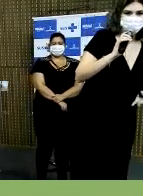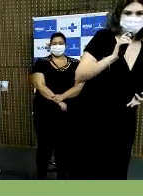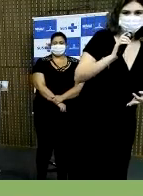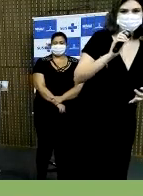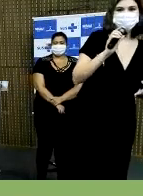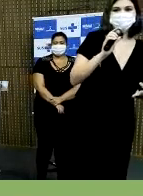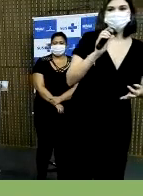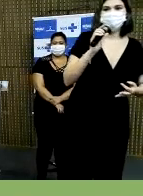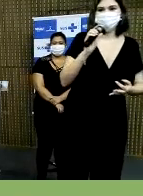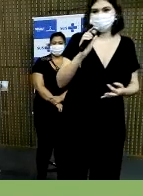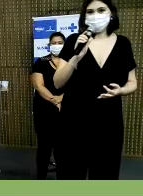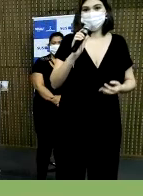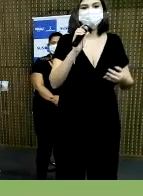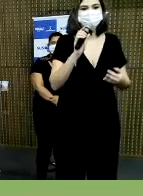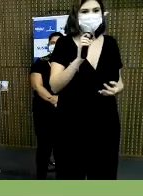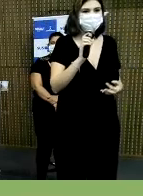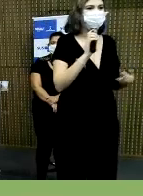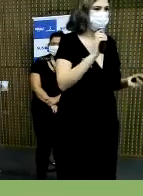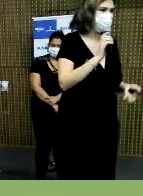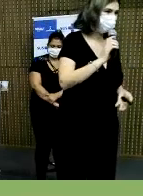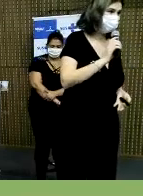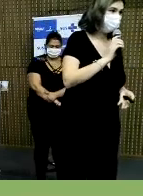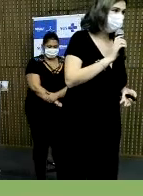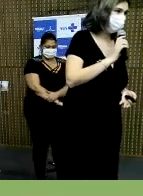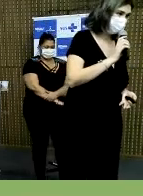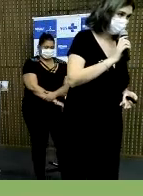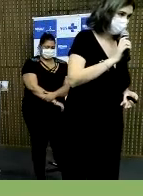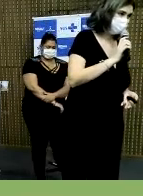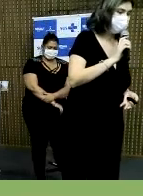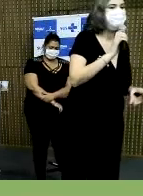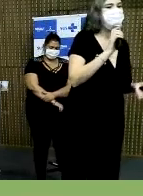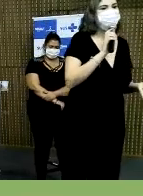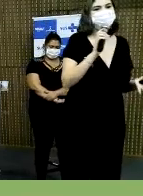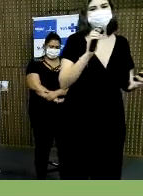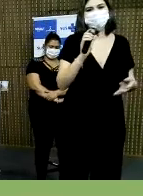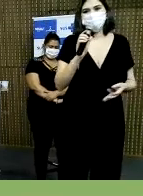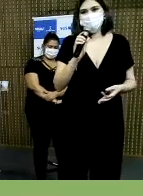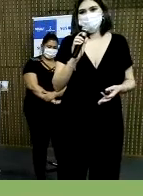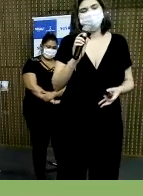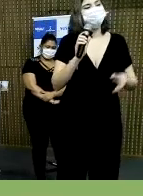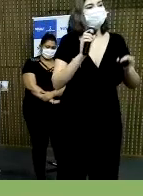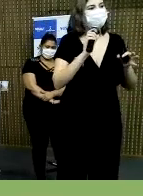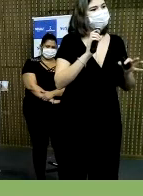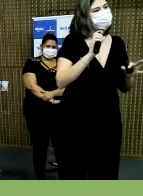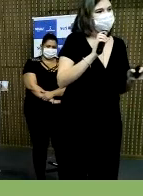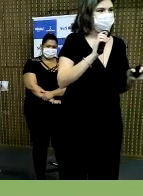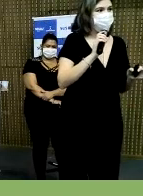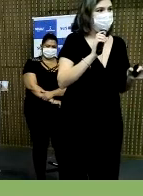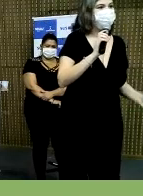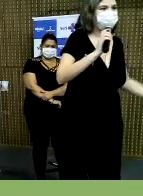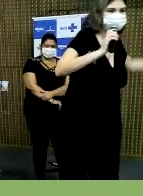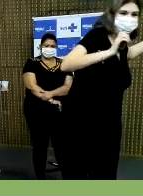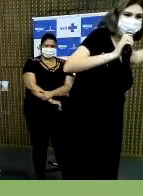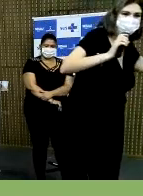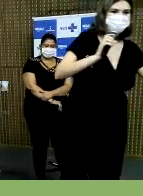de almoço, das 11 ao meio-dia, nós temos uma procura de demanda espontânea. Meio-dia, 1, é bem